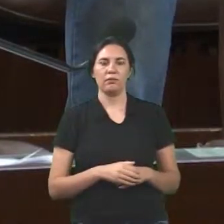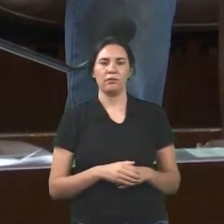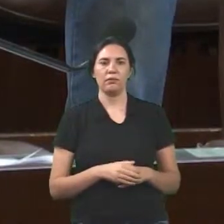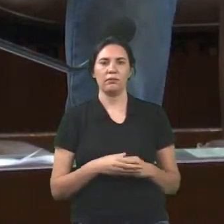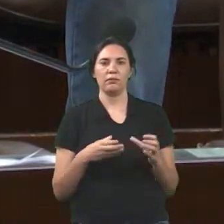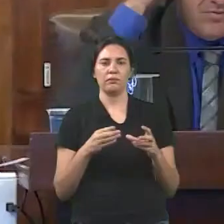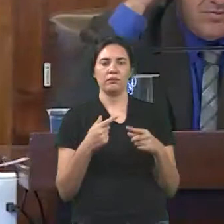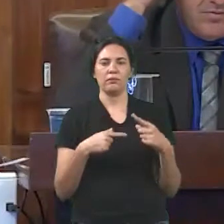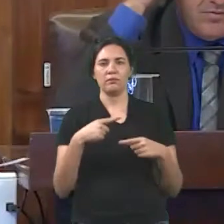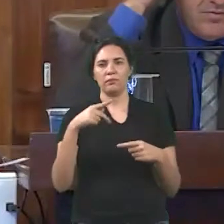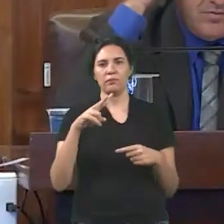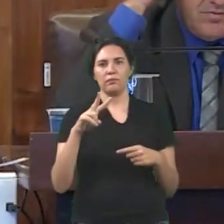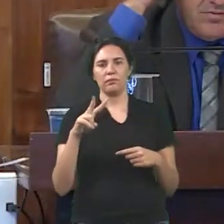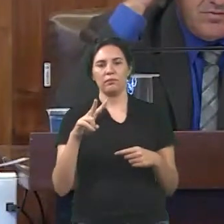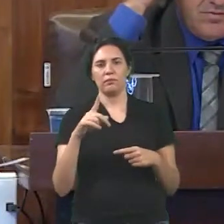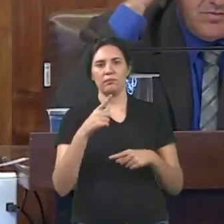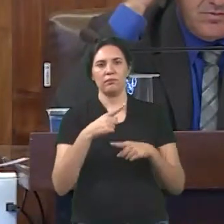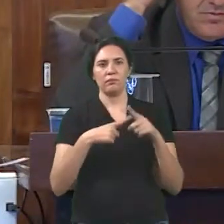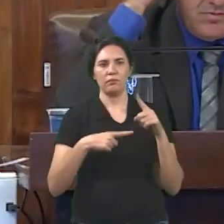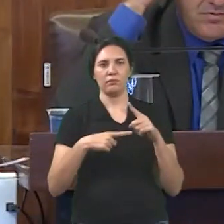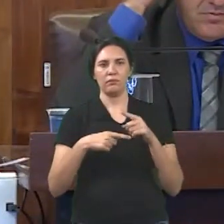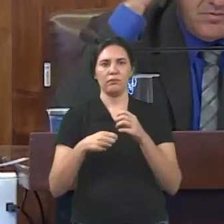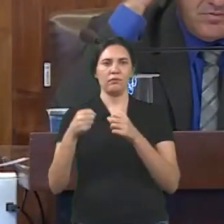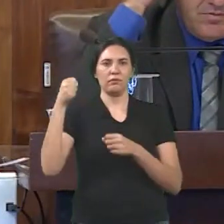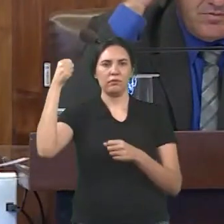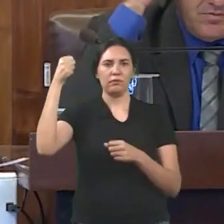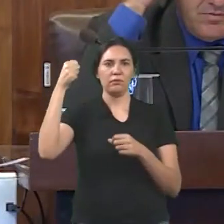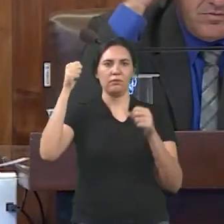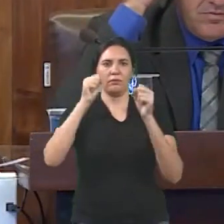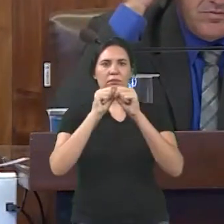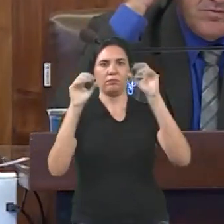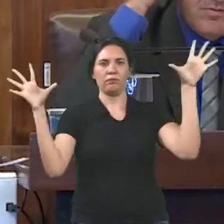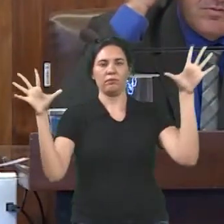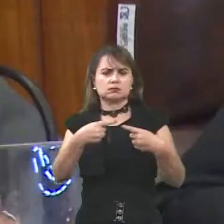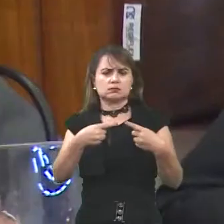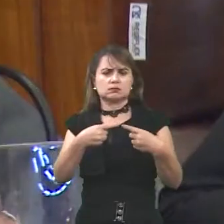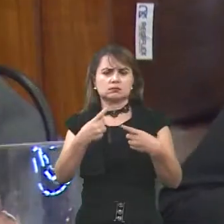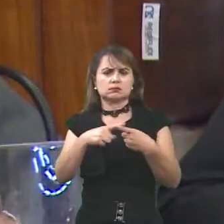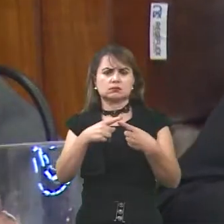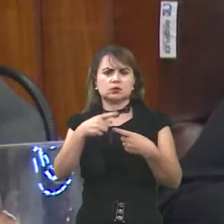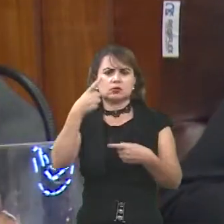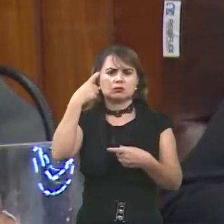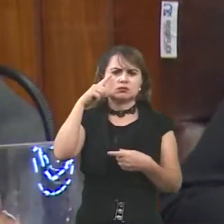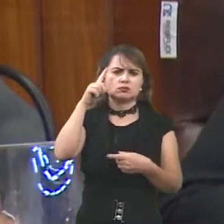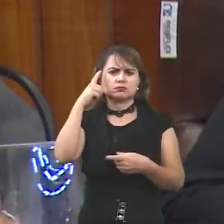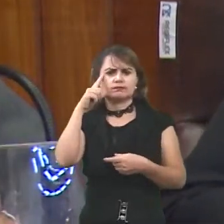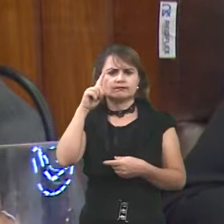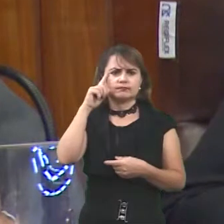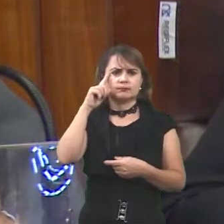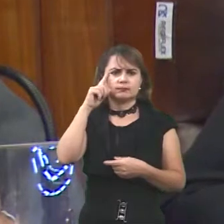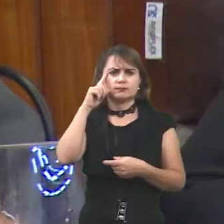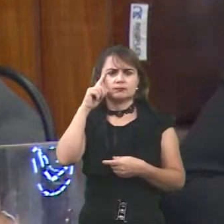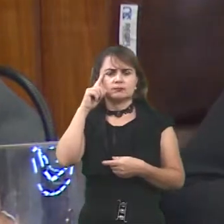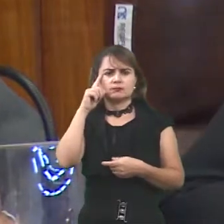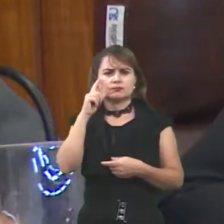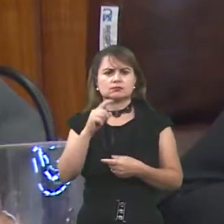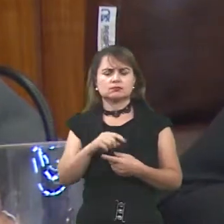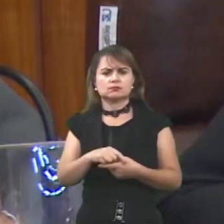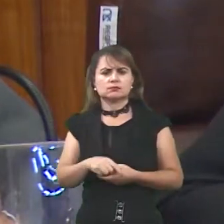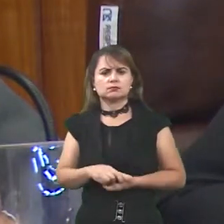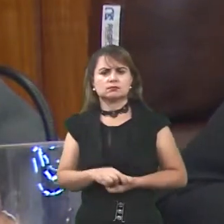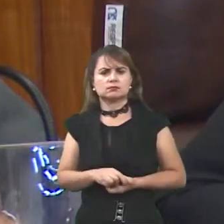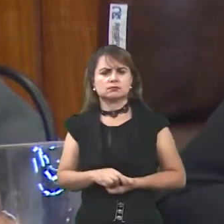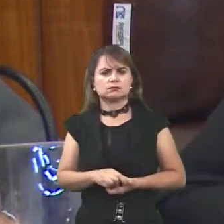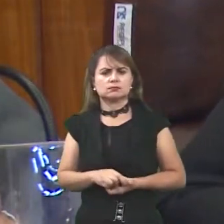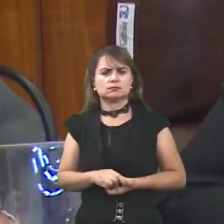inconstitucional, causou debate entre os vereadores. O vereador João do Bar pediu vistas da matéria por 5 dias. O